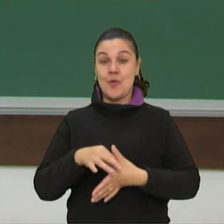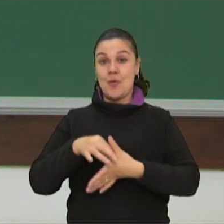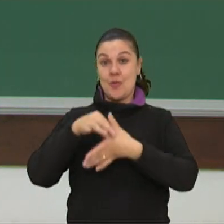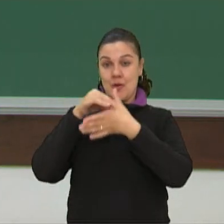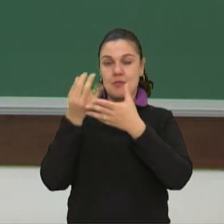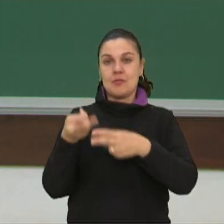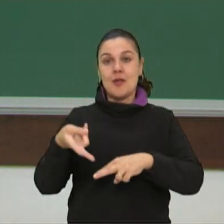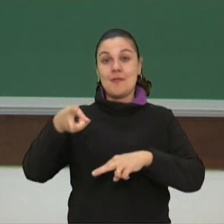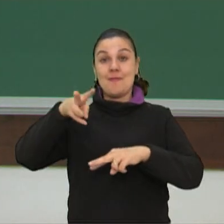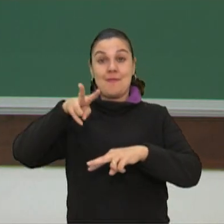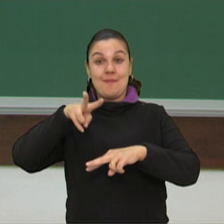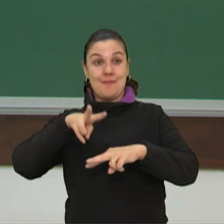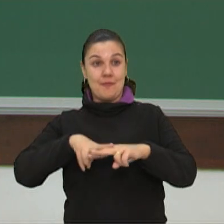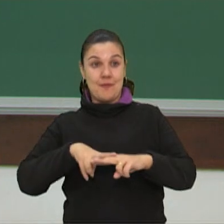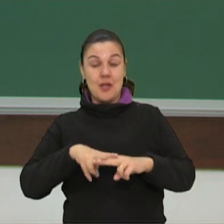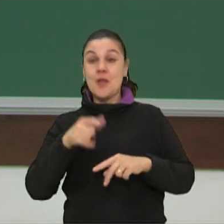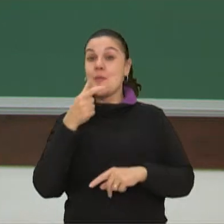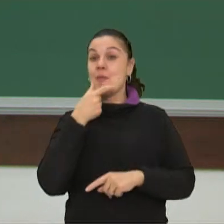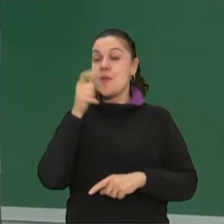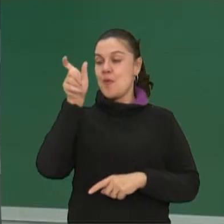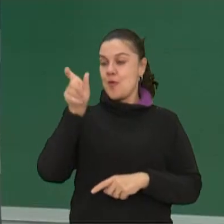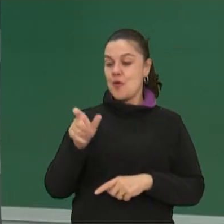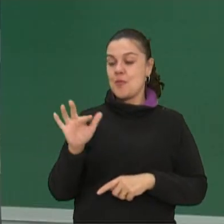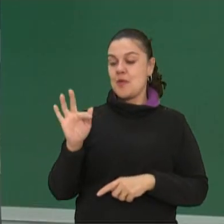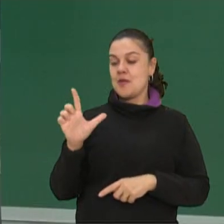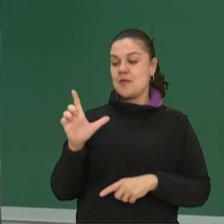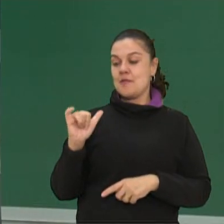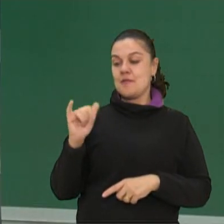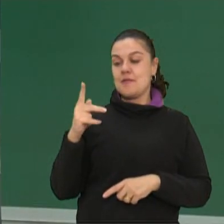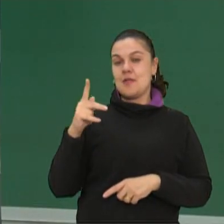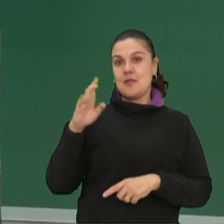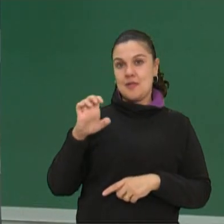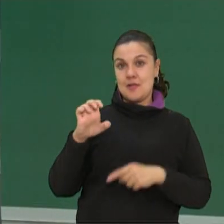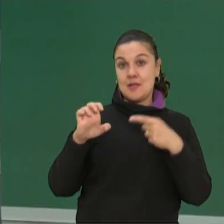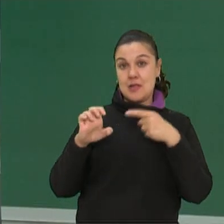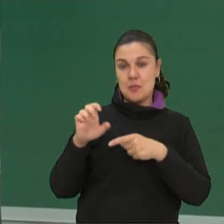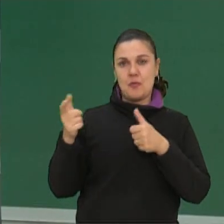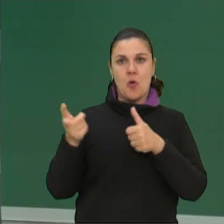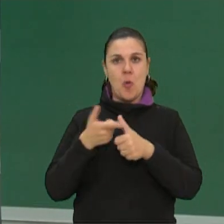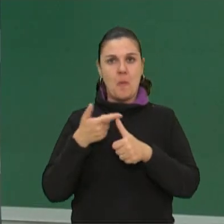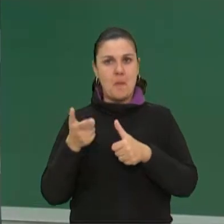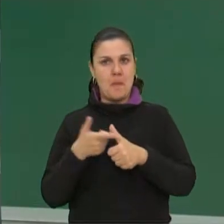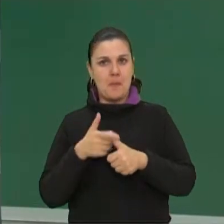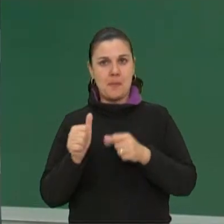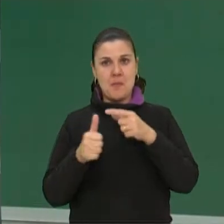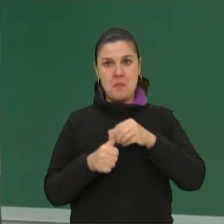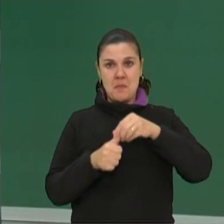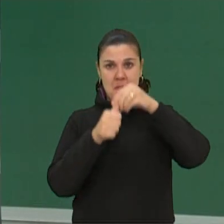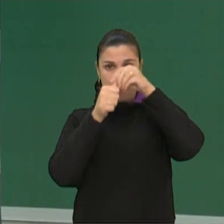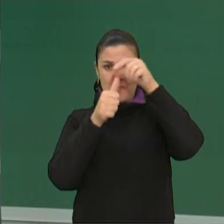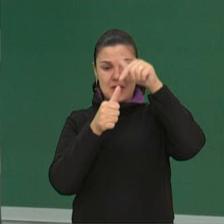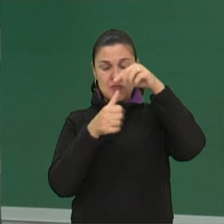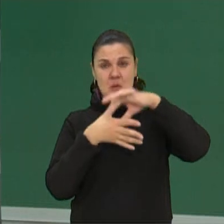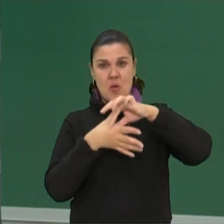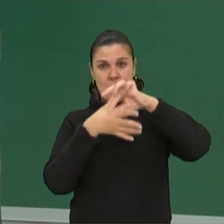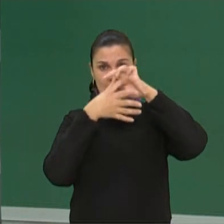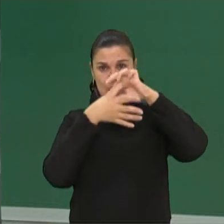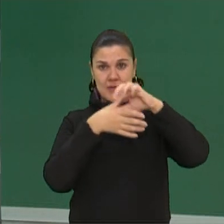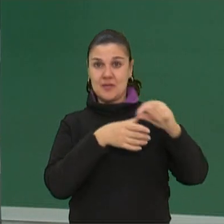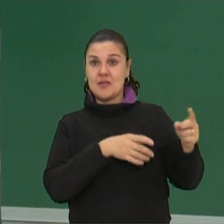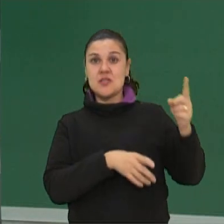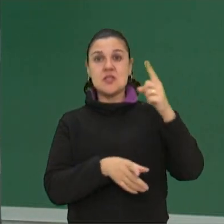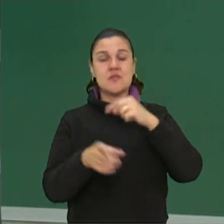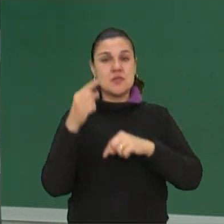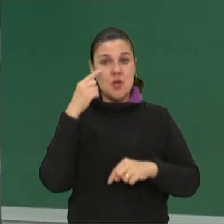foram presos e o tropeiro Filipe dos Santos foi considerado o principal líder, tanto que se